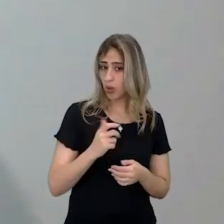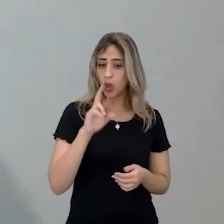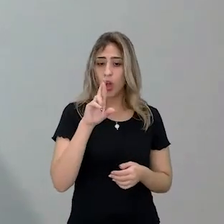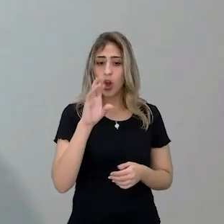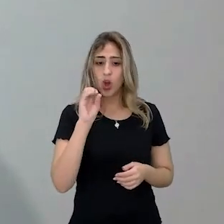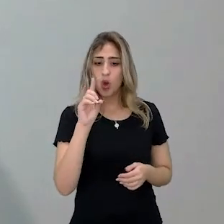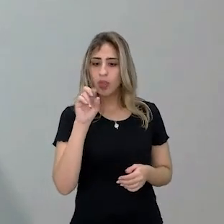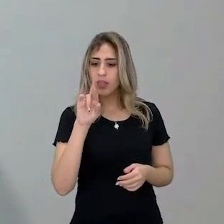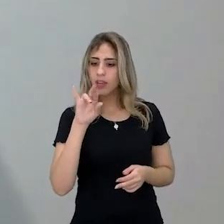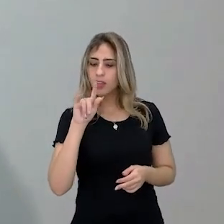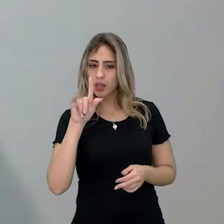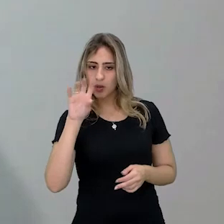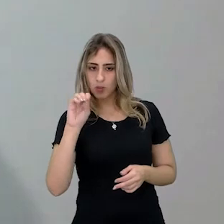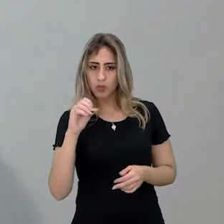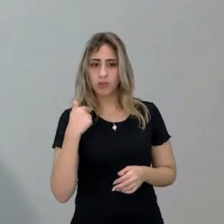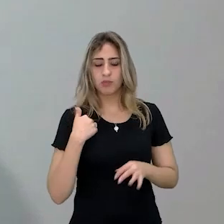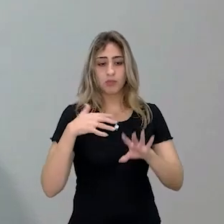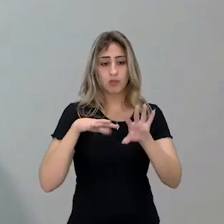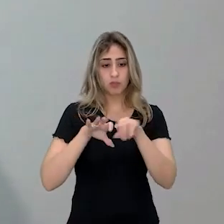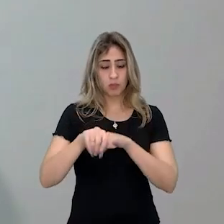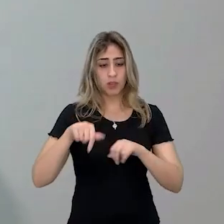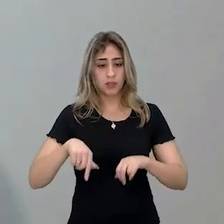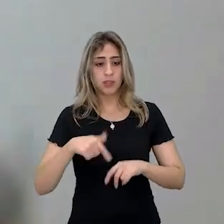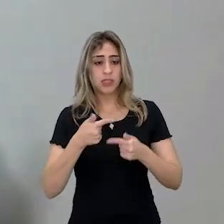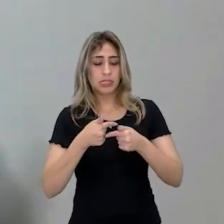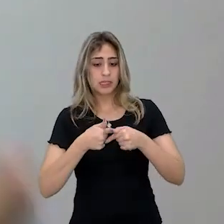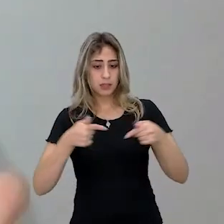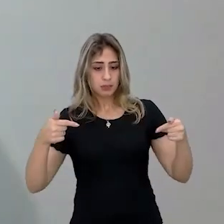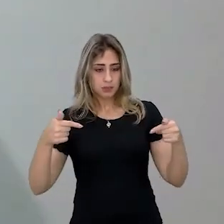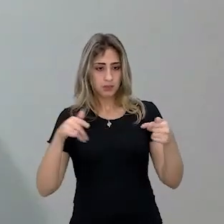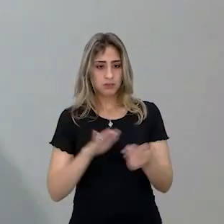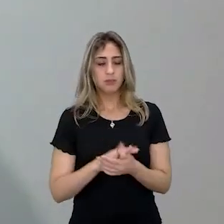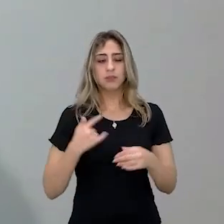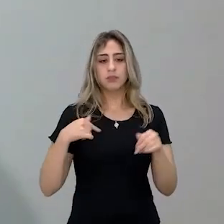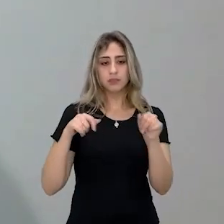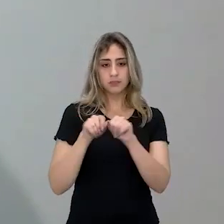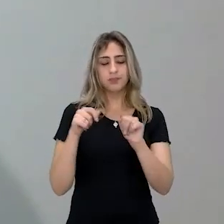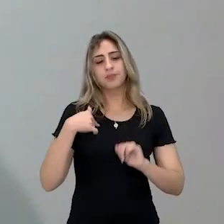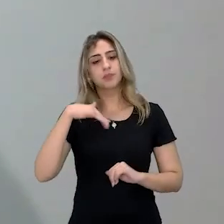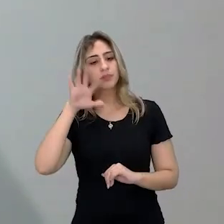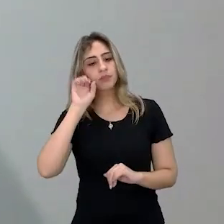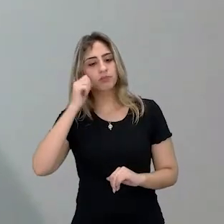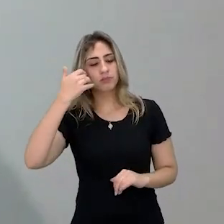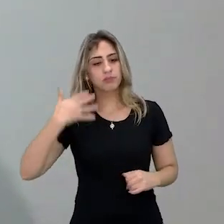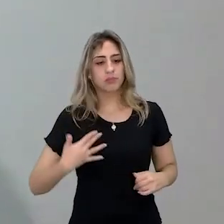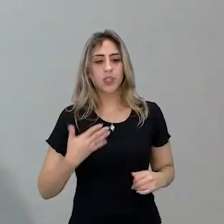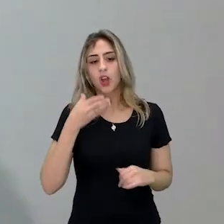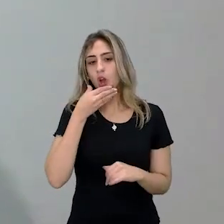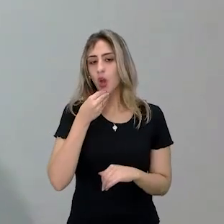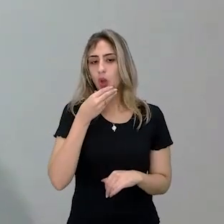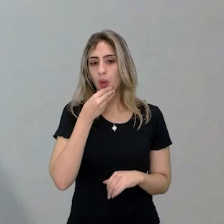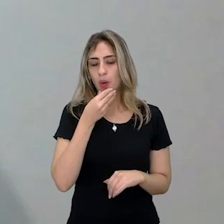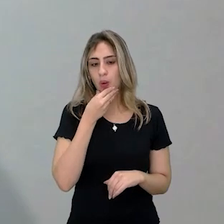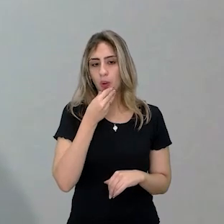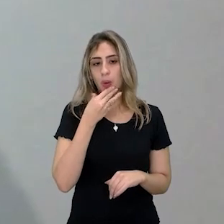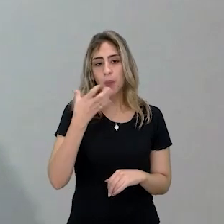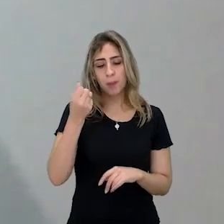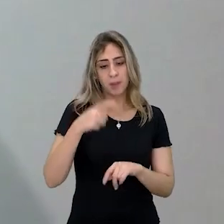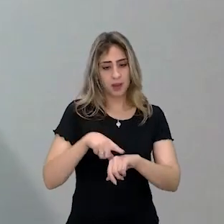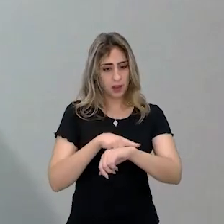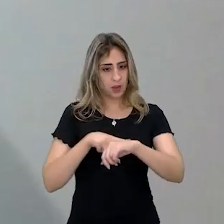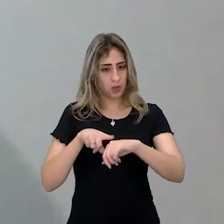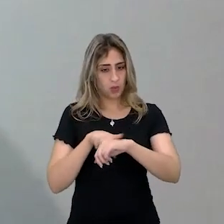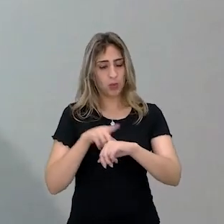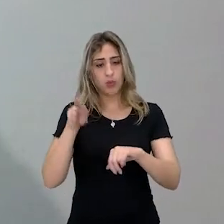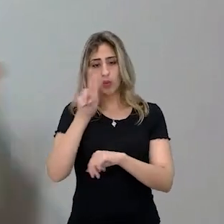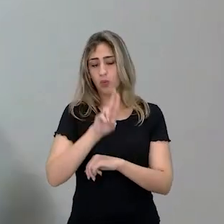Rodrigo Santiago, sou formador da área de Química e vou fazer minha autodescrição. Sou um homem branco,